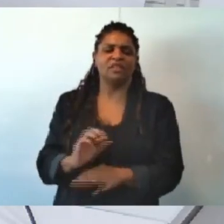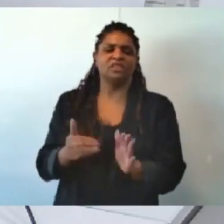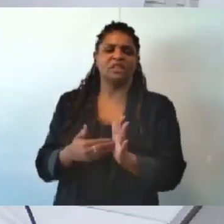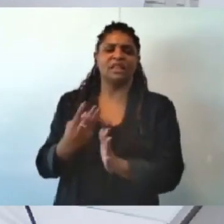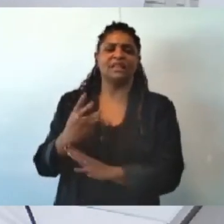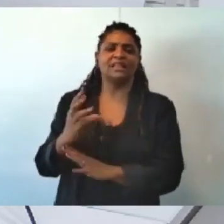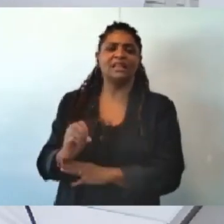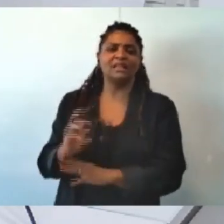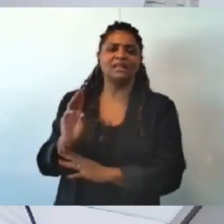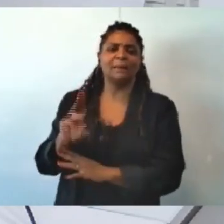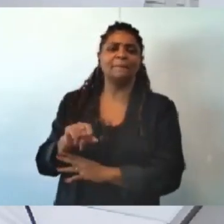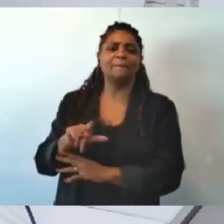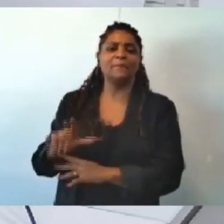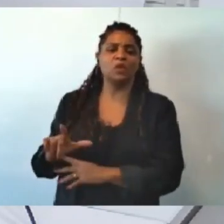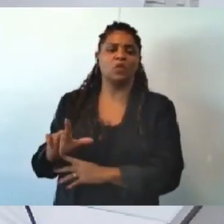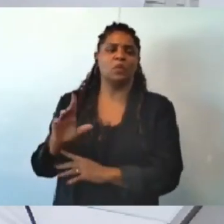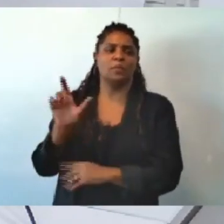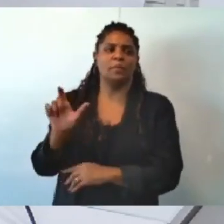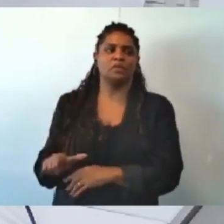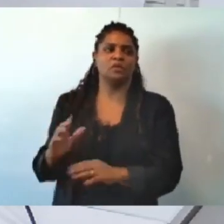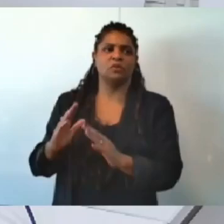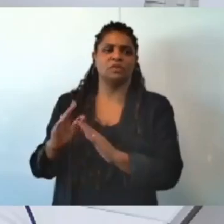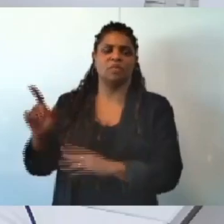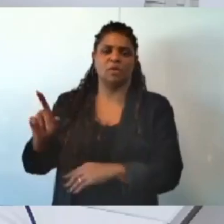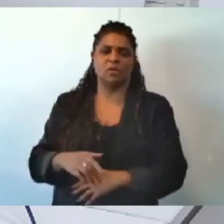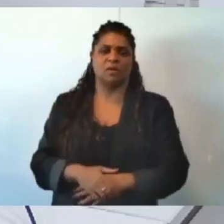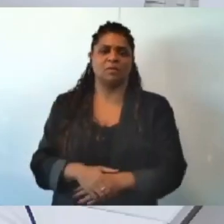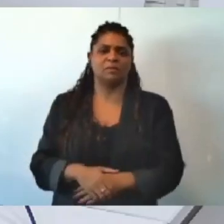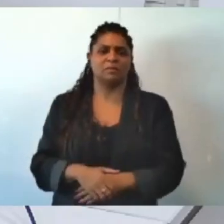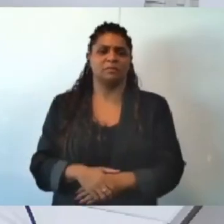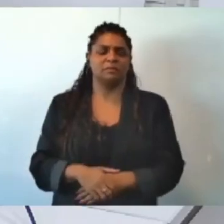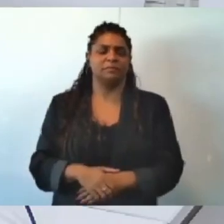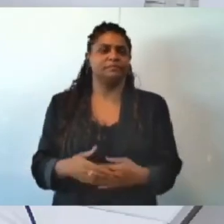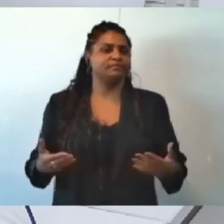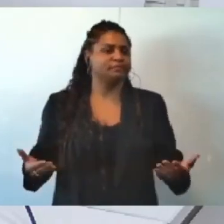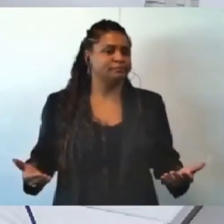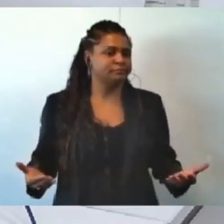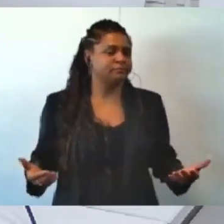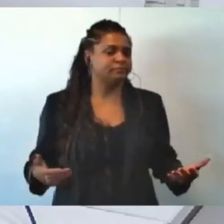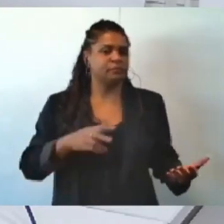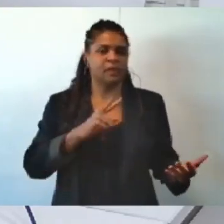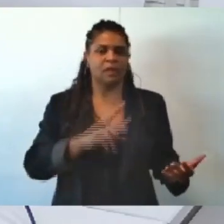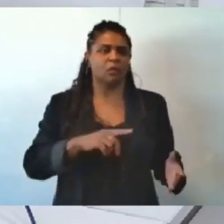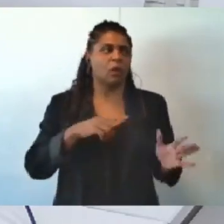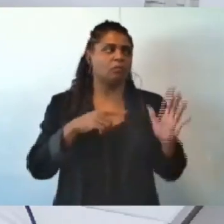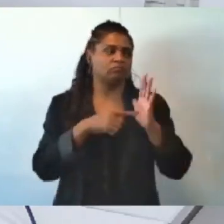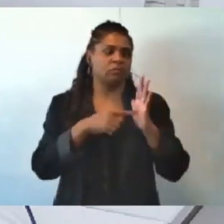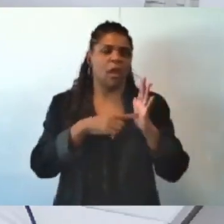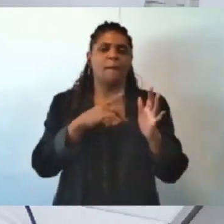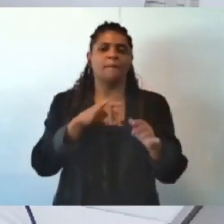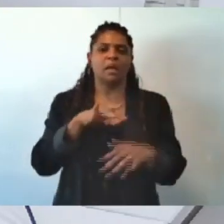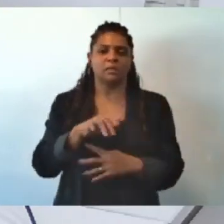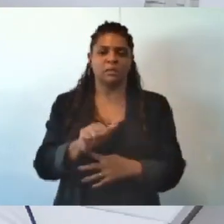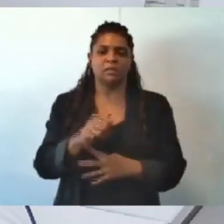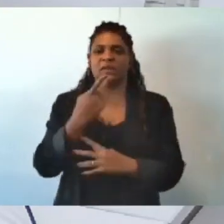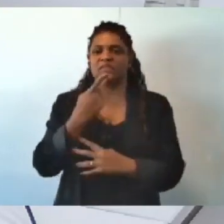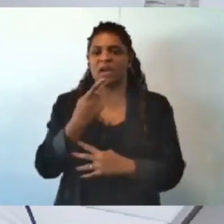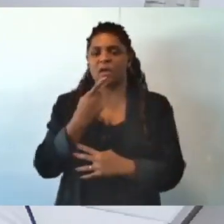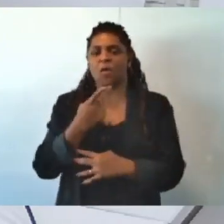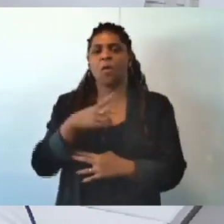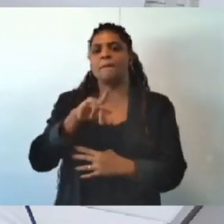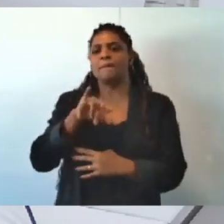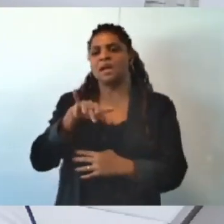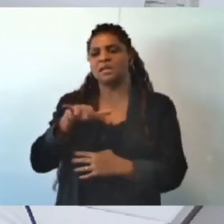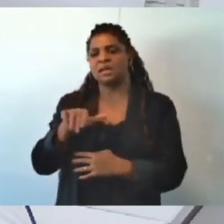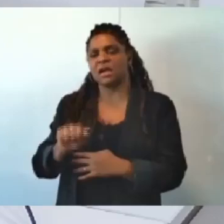Ouvi só 800 pessoas. Aquilo que a Patrícia falou e a Mariana falou, só ouviram pessoas que vão lá